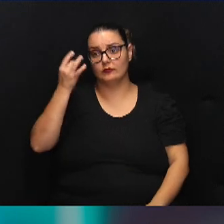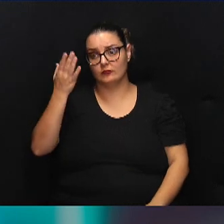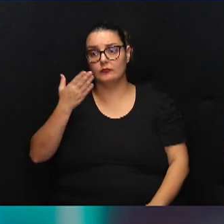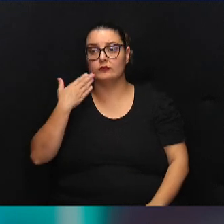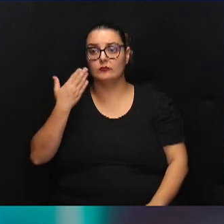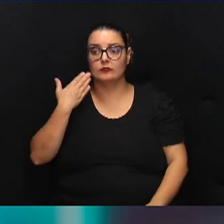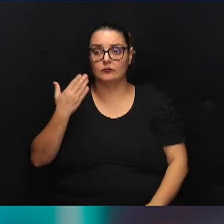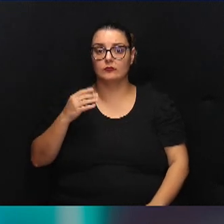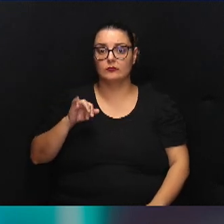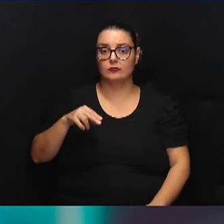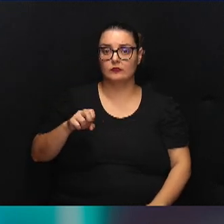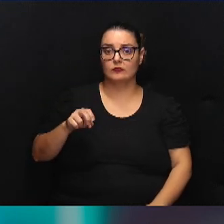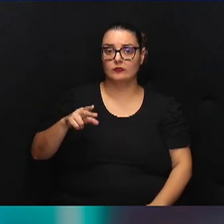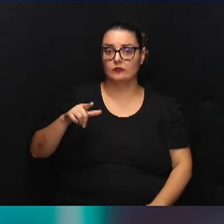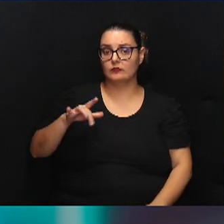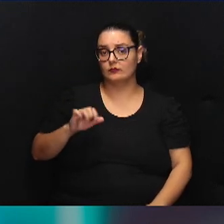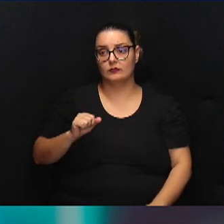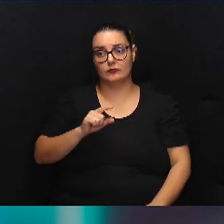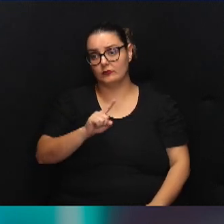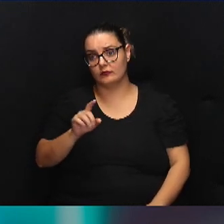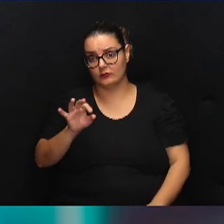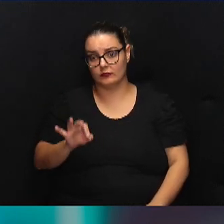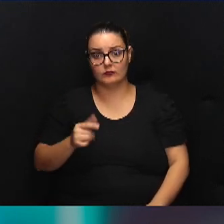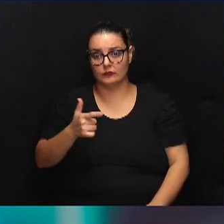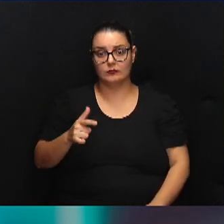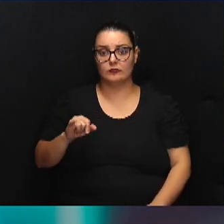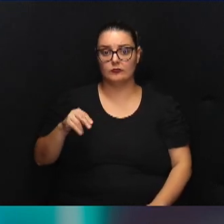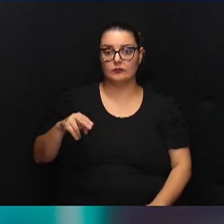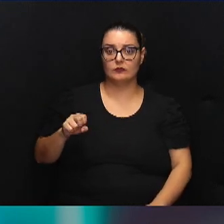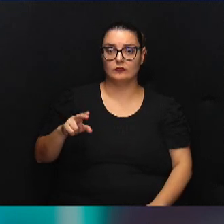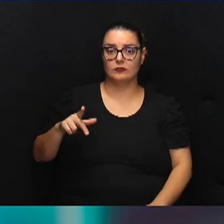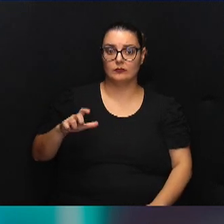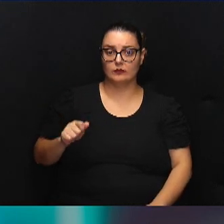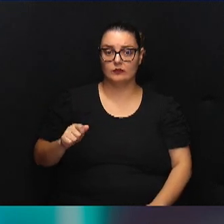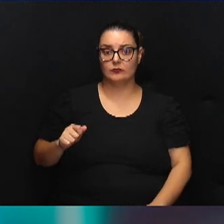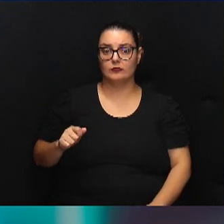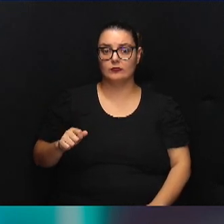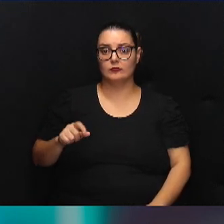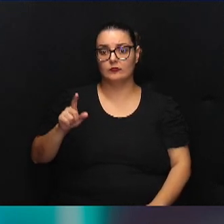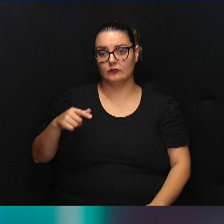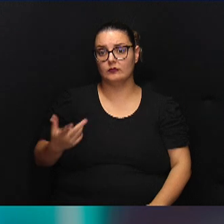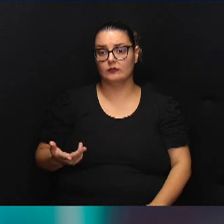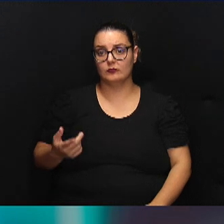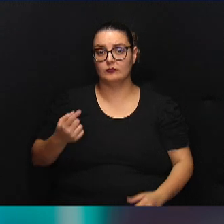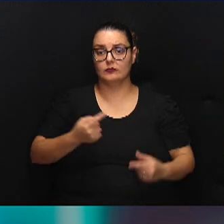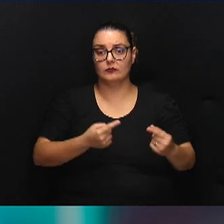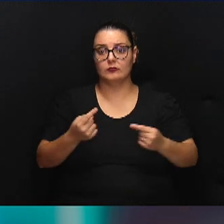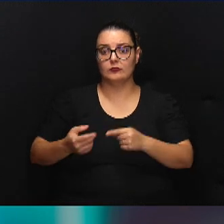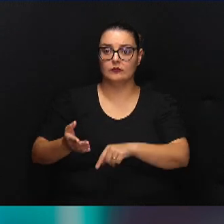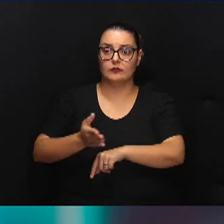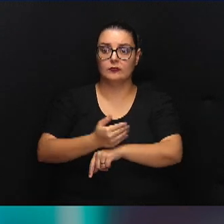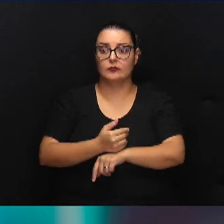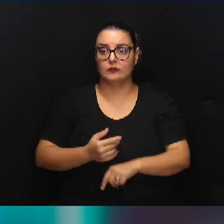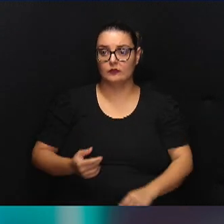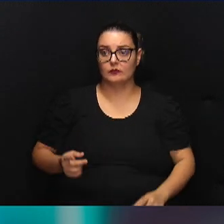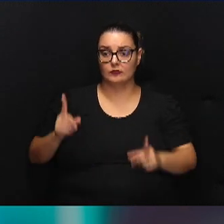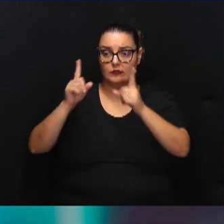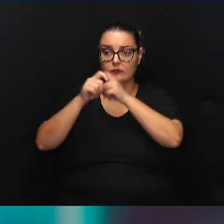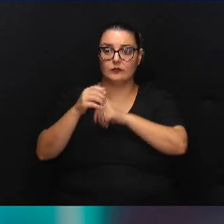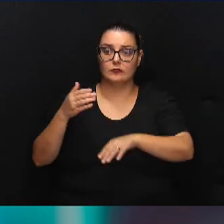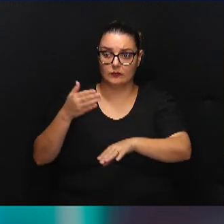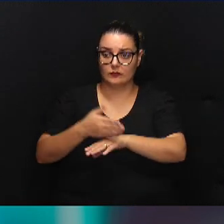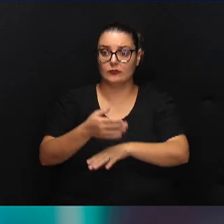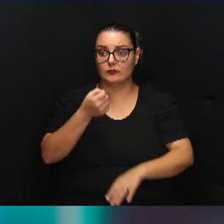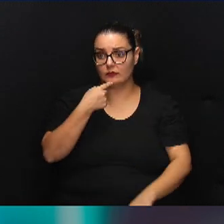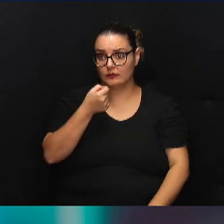da insulina não serve, porque não tem insulina. Então depende de aplicar insulina. E aí, o que a gente estava discutindo antes, a dificuldade de acesso a essas